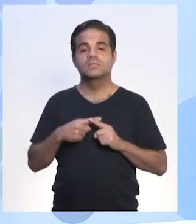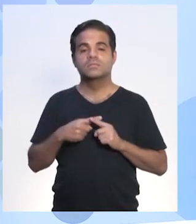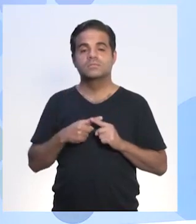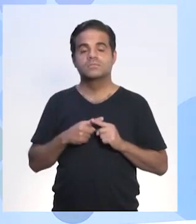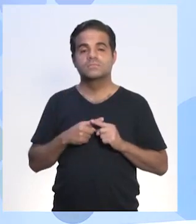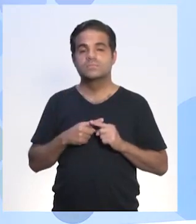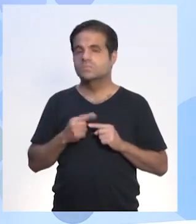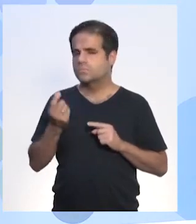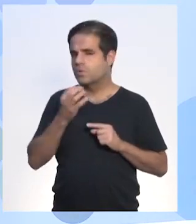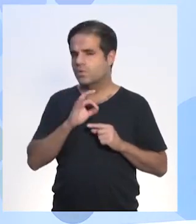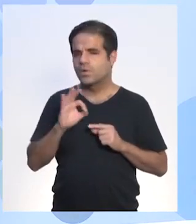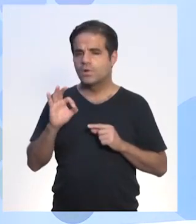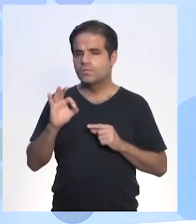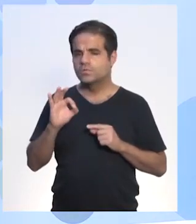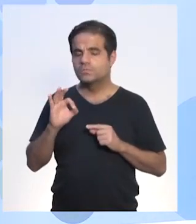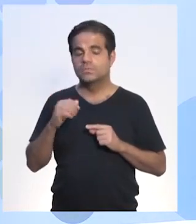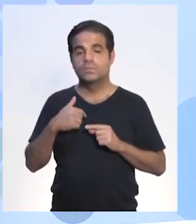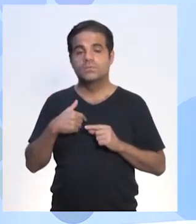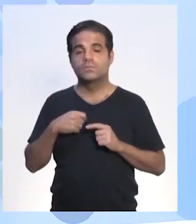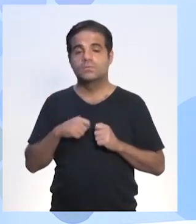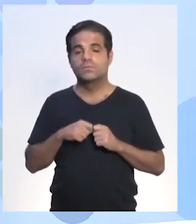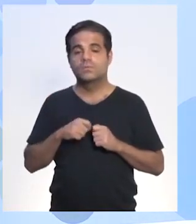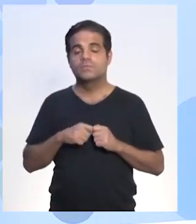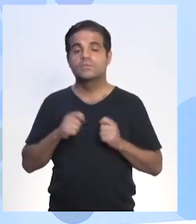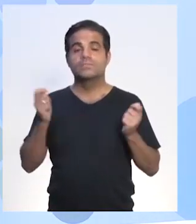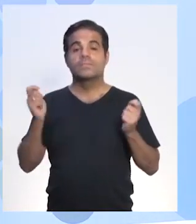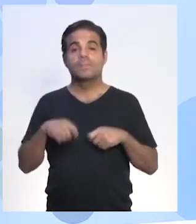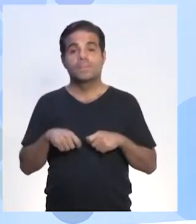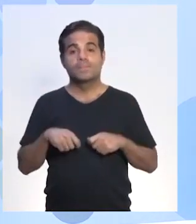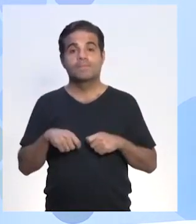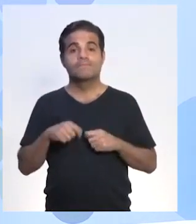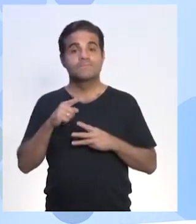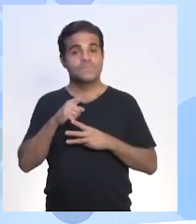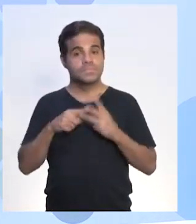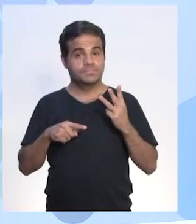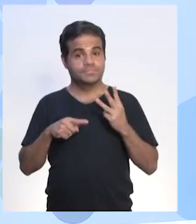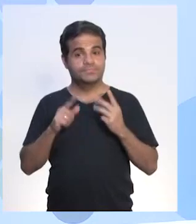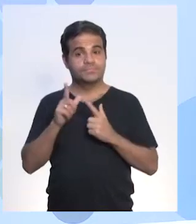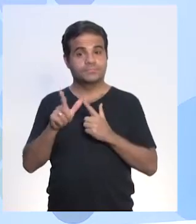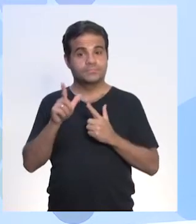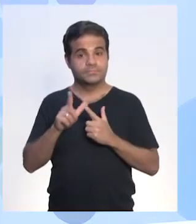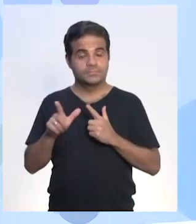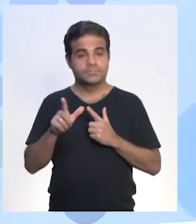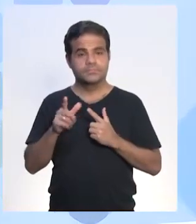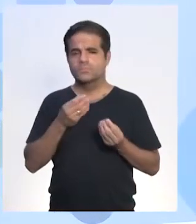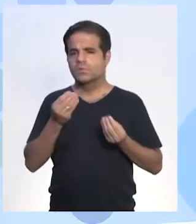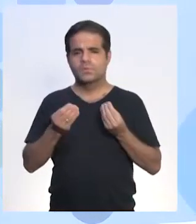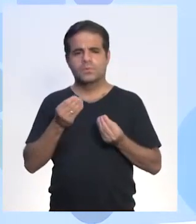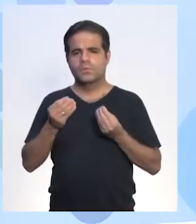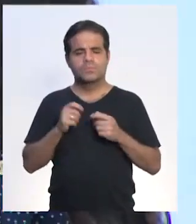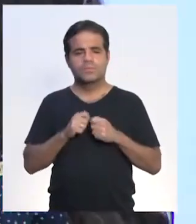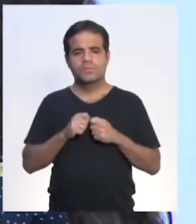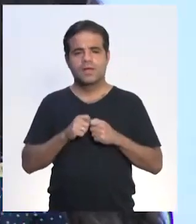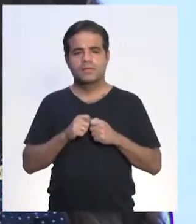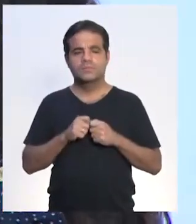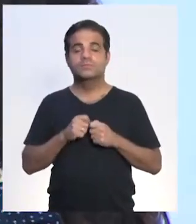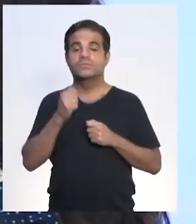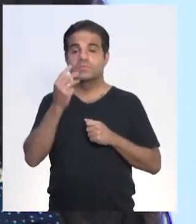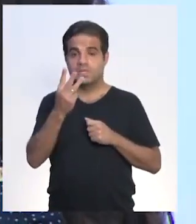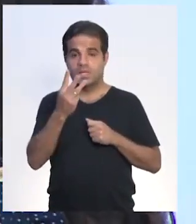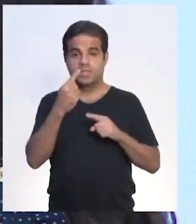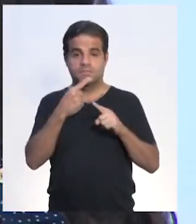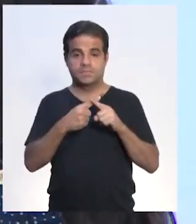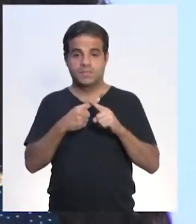vezes. Ótimo. Então, eu vou fazer as possibilidades dessas 3 letras. Como que eu faço?